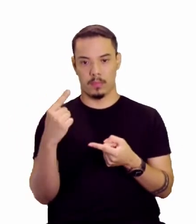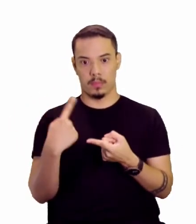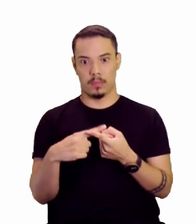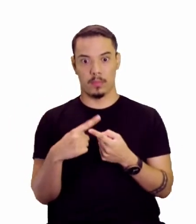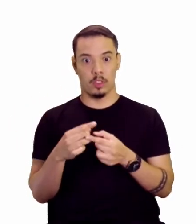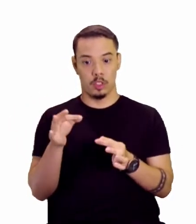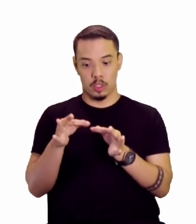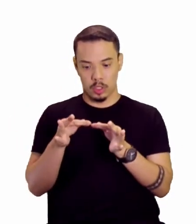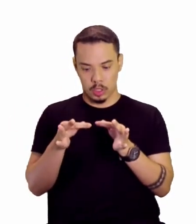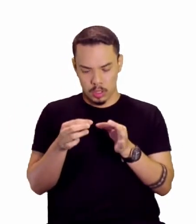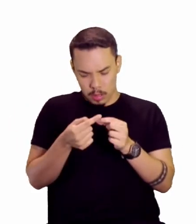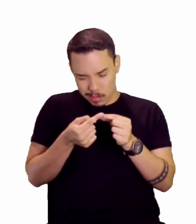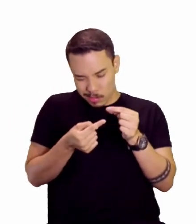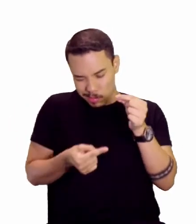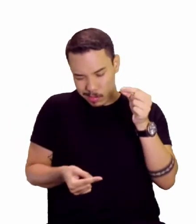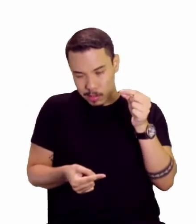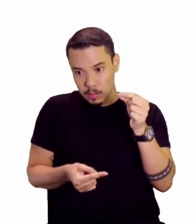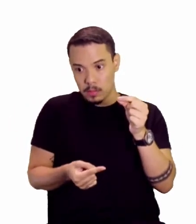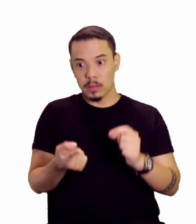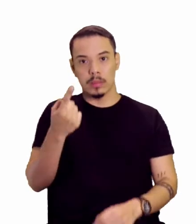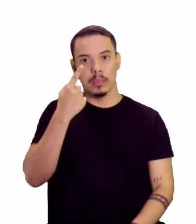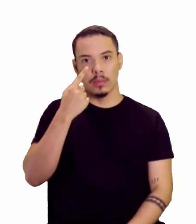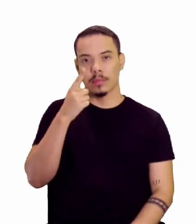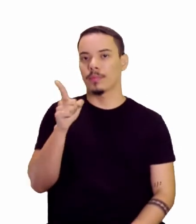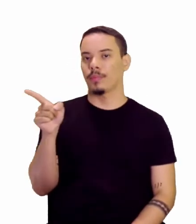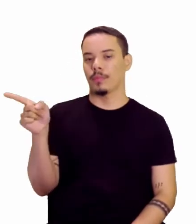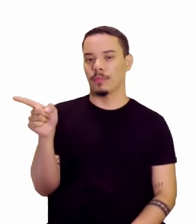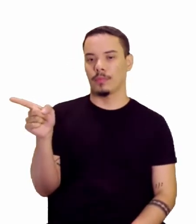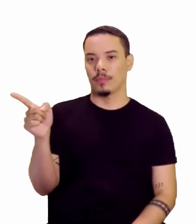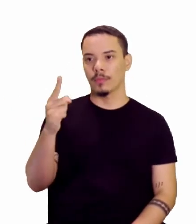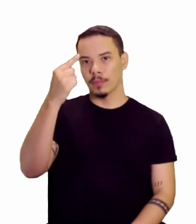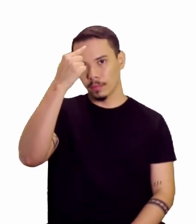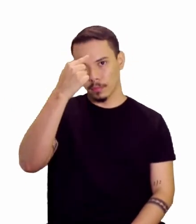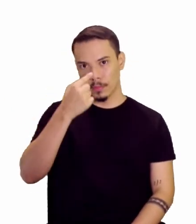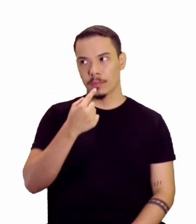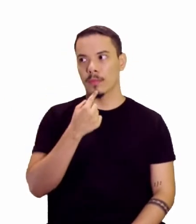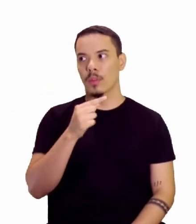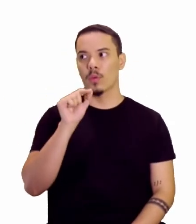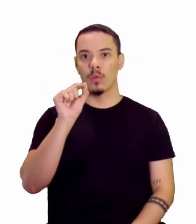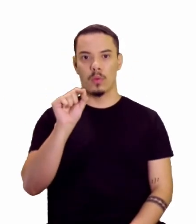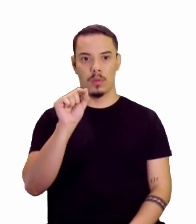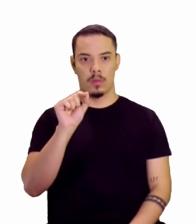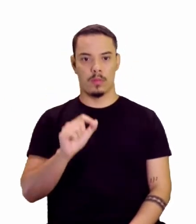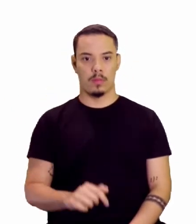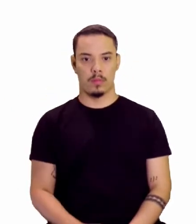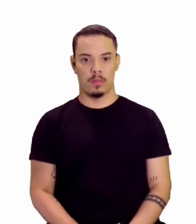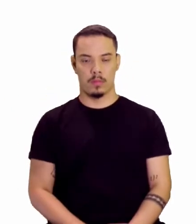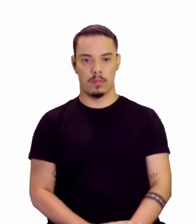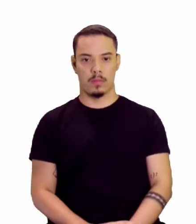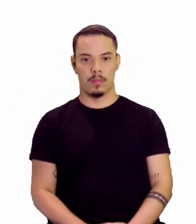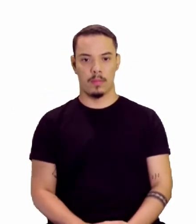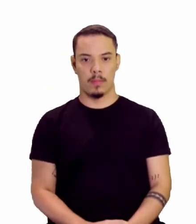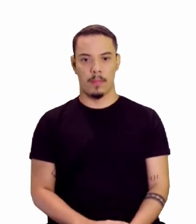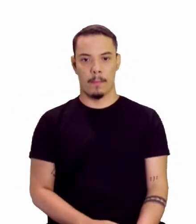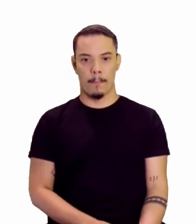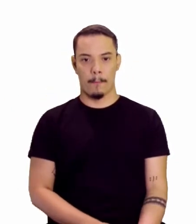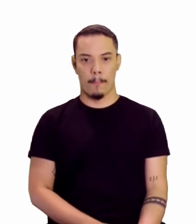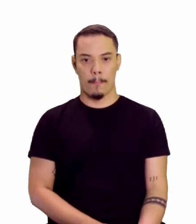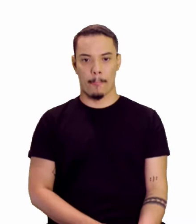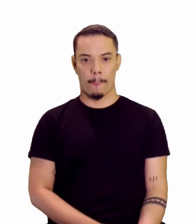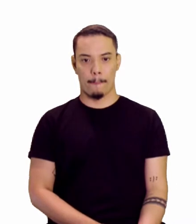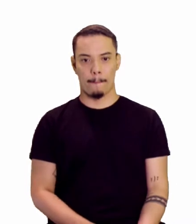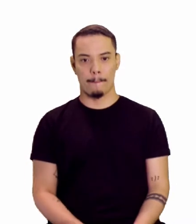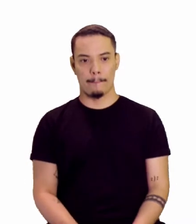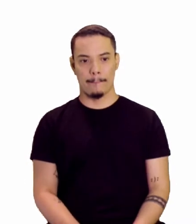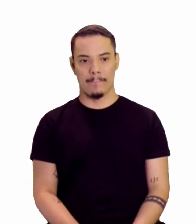por quê? Então, observa aqui a figura. Se a gente for observar, né, Décio, olha só, aqui nós temos, ó, deixa eu trocar a cor,